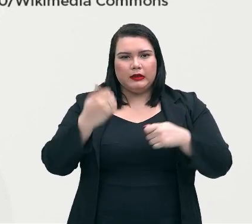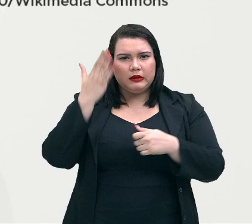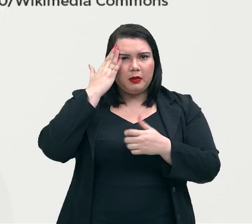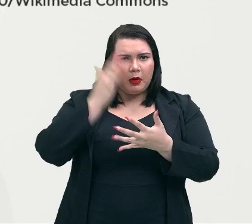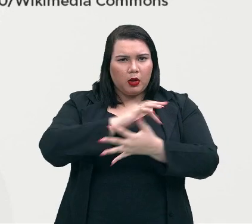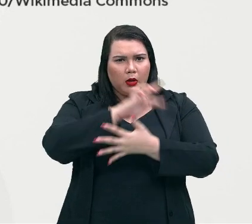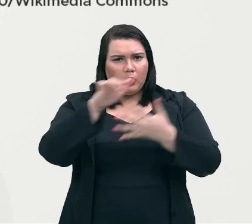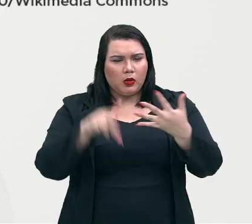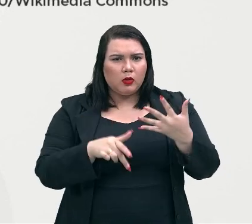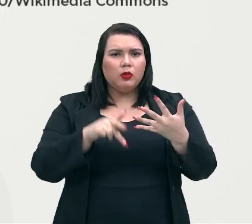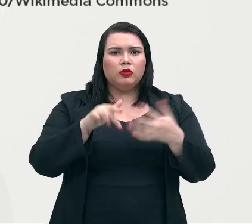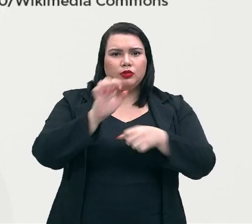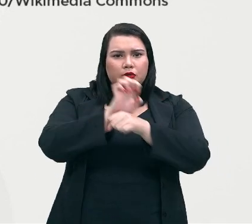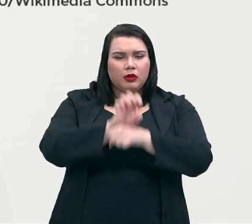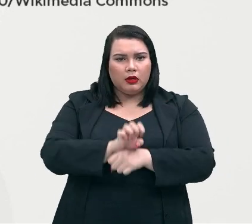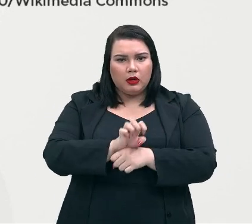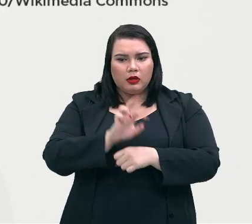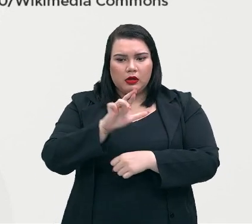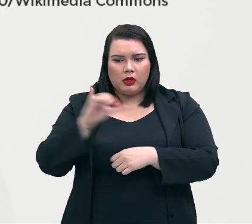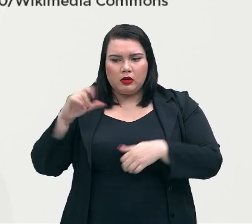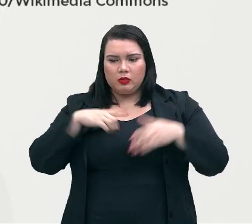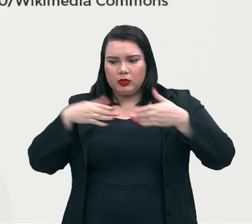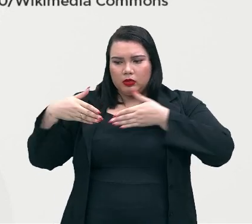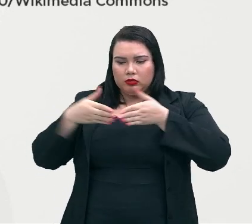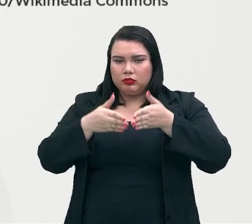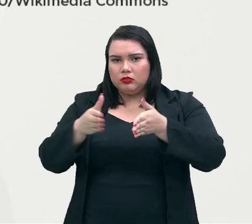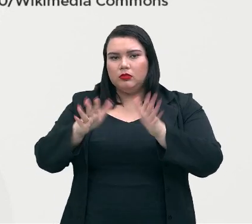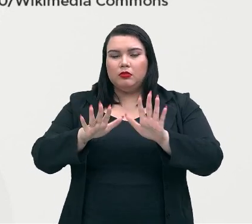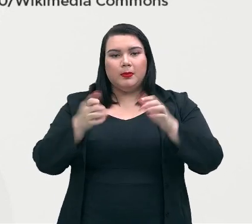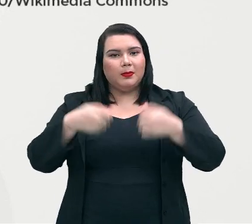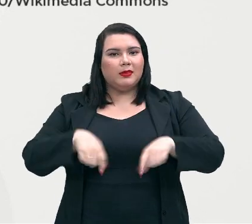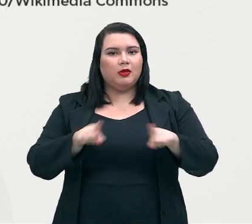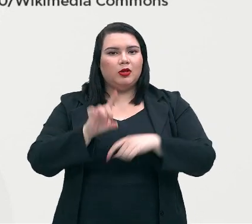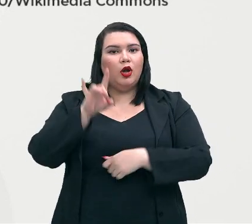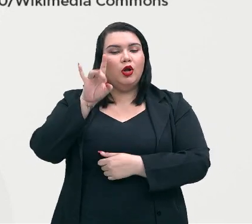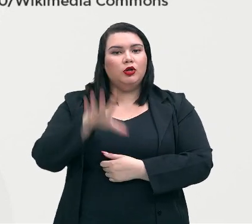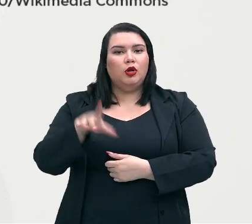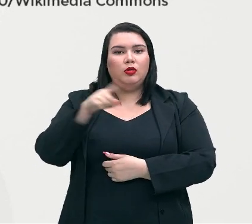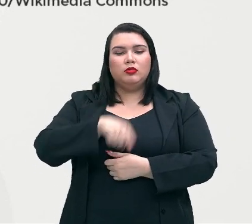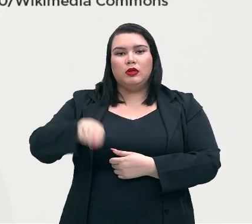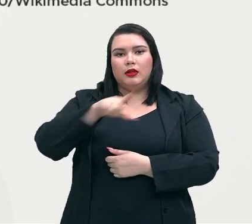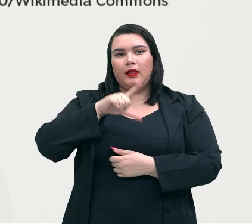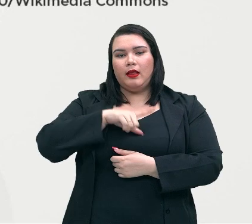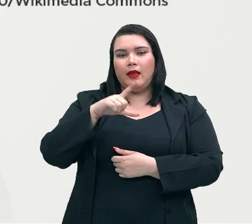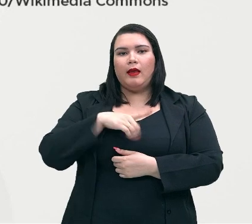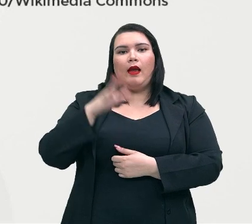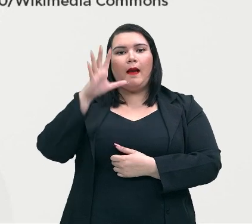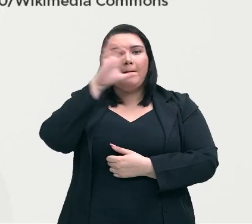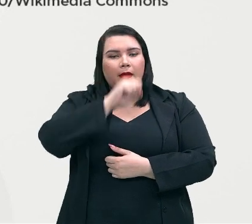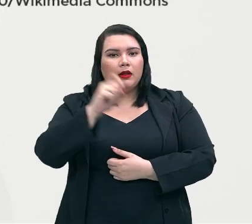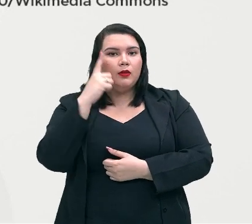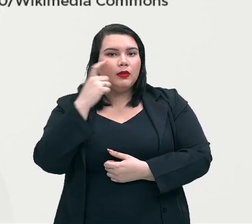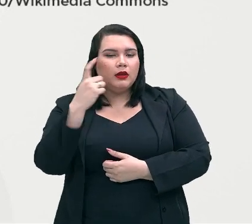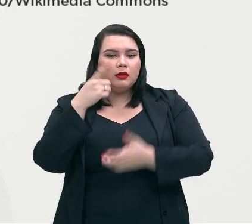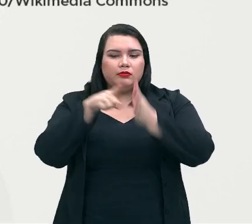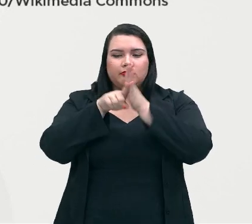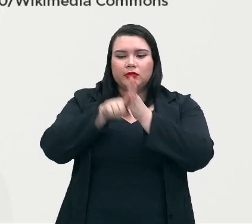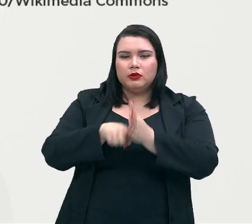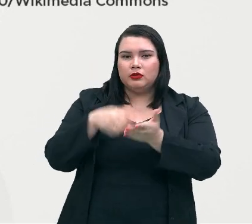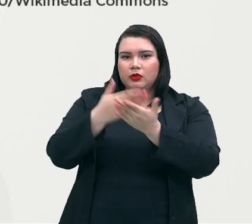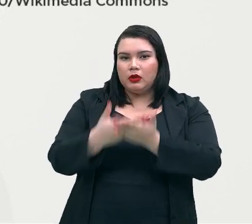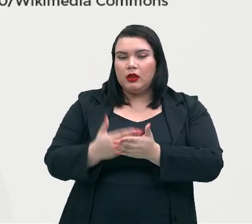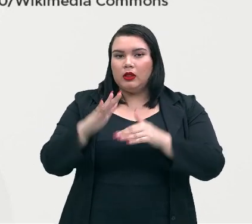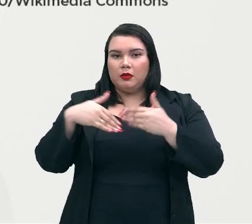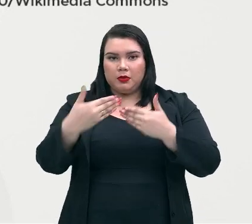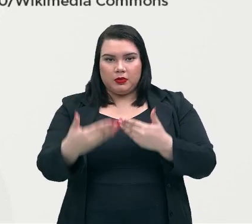esses estados em que o Rio São Francisco ele vai passar? Não, é só para vocês terem mais curiosidade de pesquisar